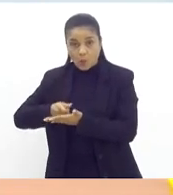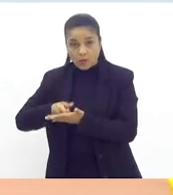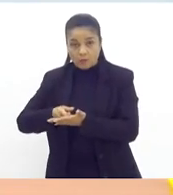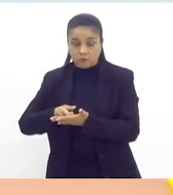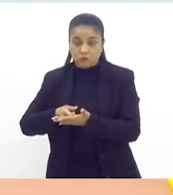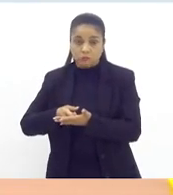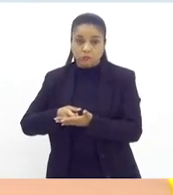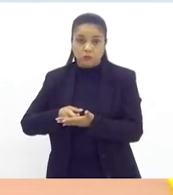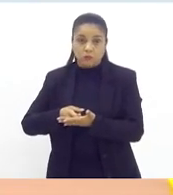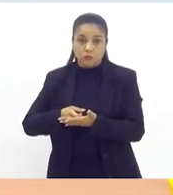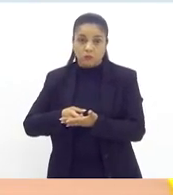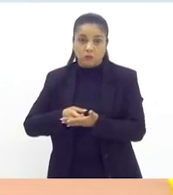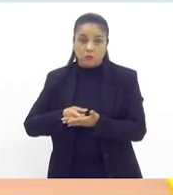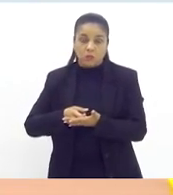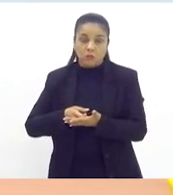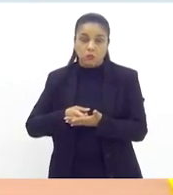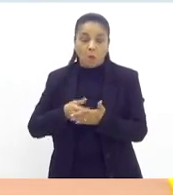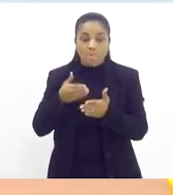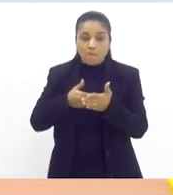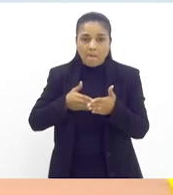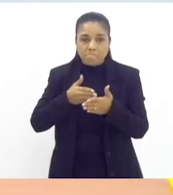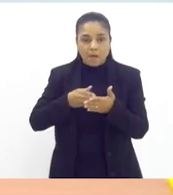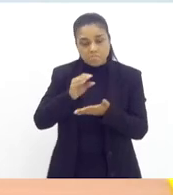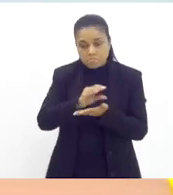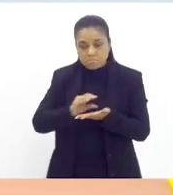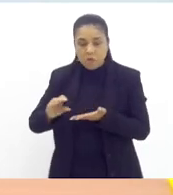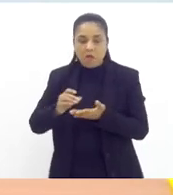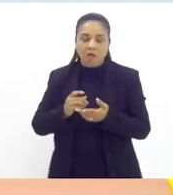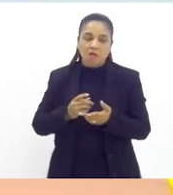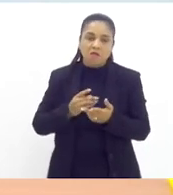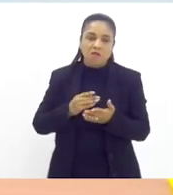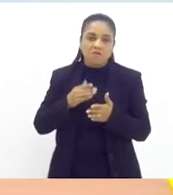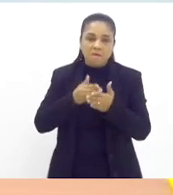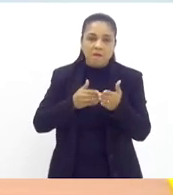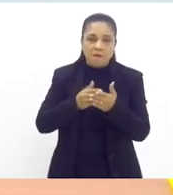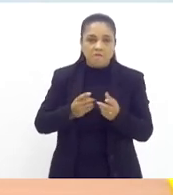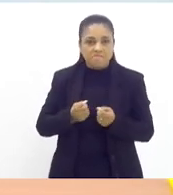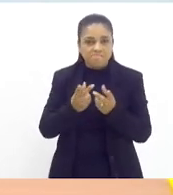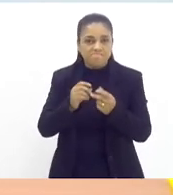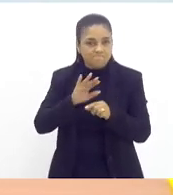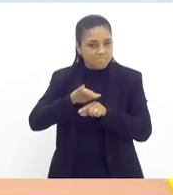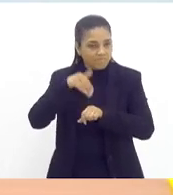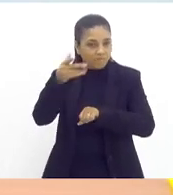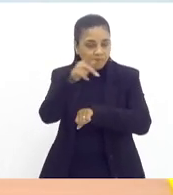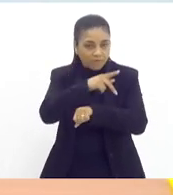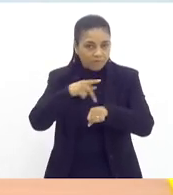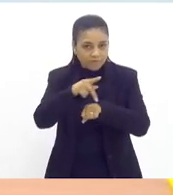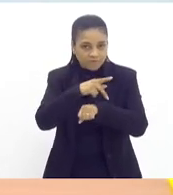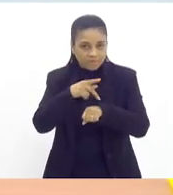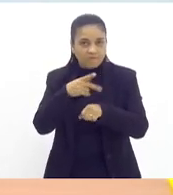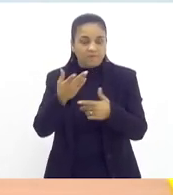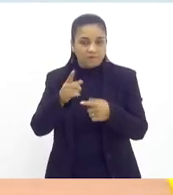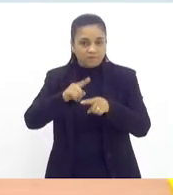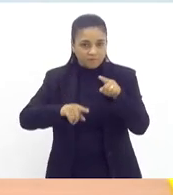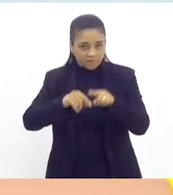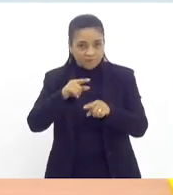recuperando, então estou onerando investimentos, estou onerando exportações, estou onerando a produção nacional mais do que o importado, quando eu tenho um tributo cumulativo, como é o caso